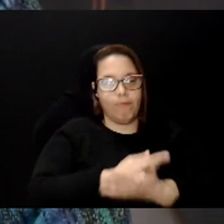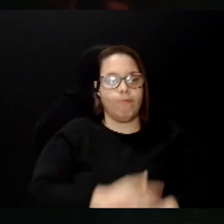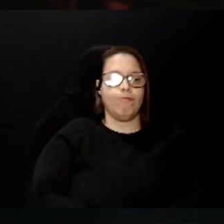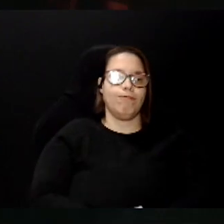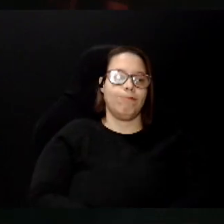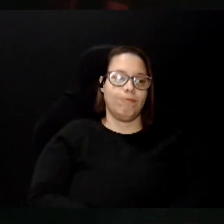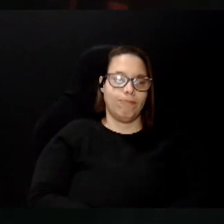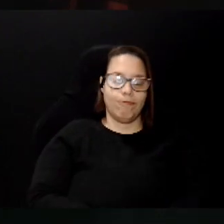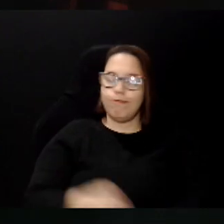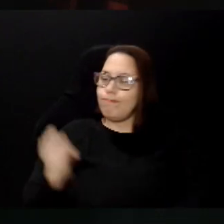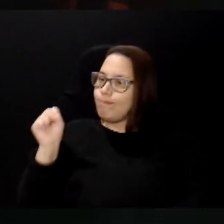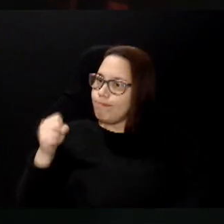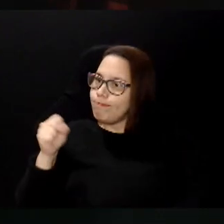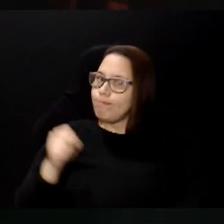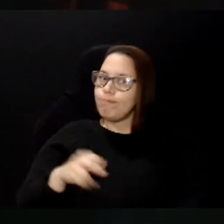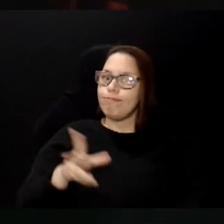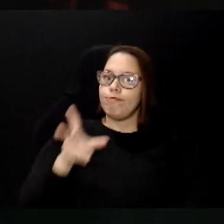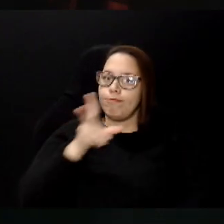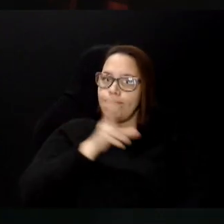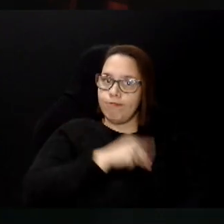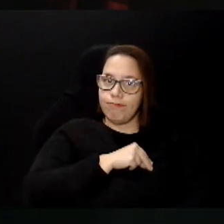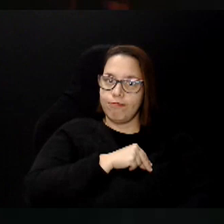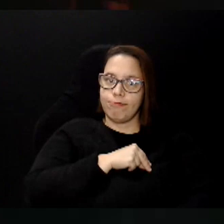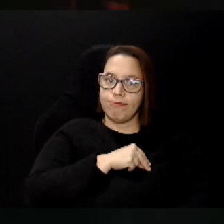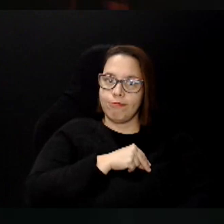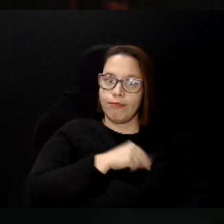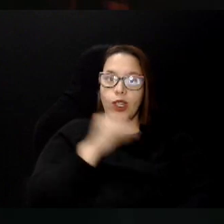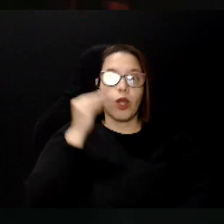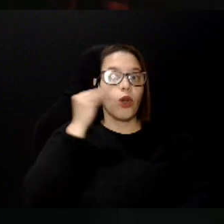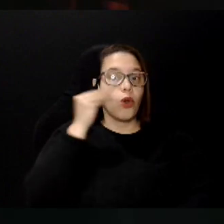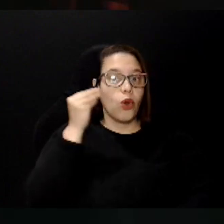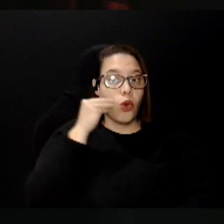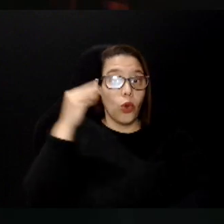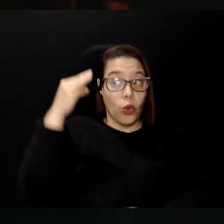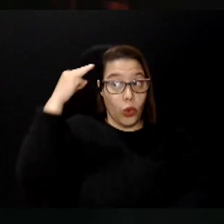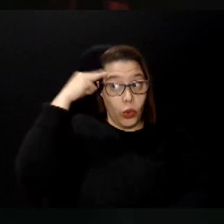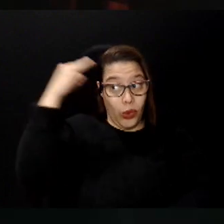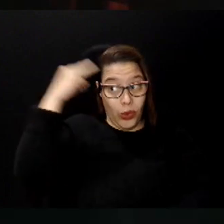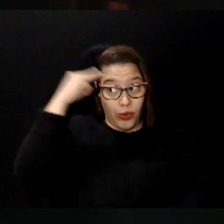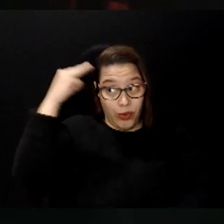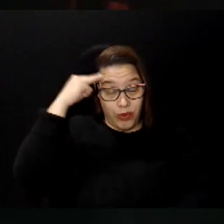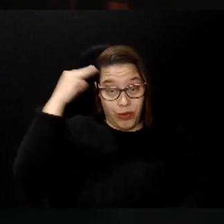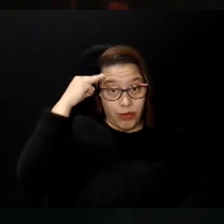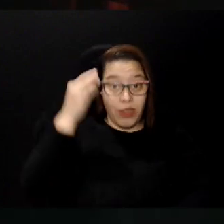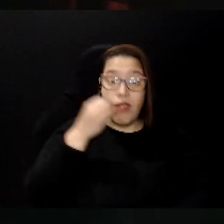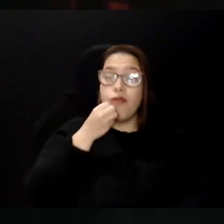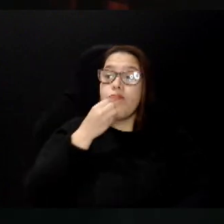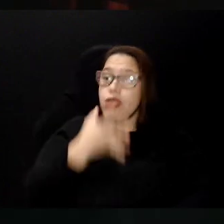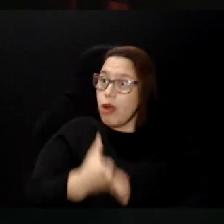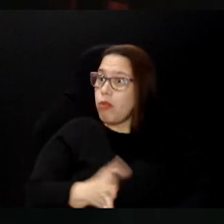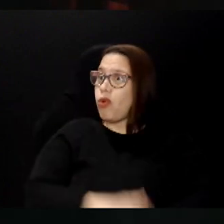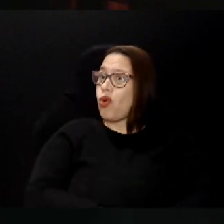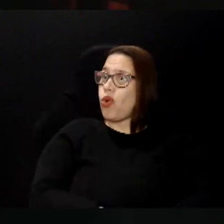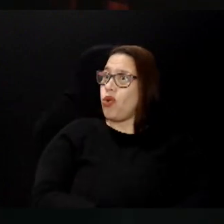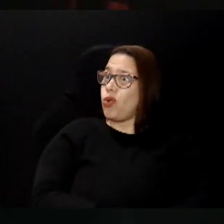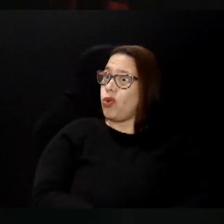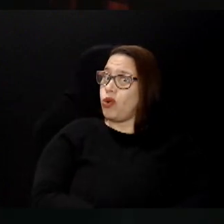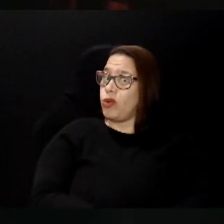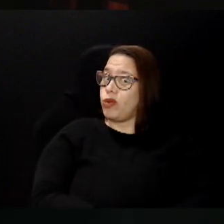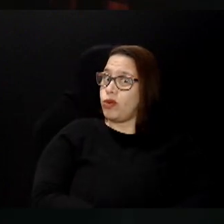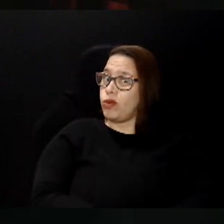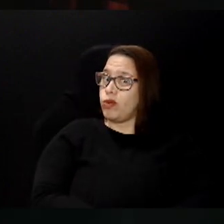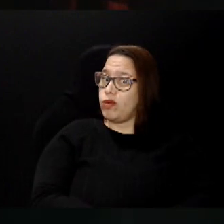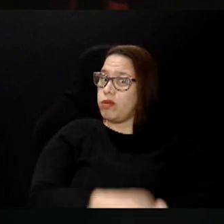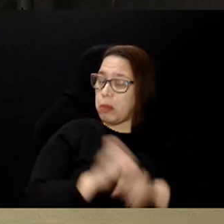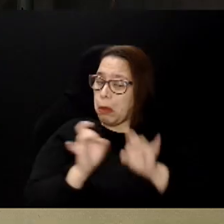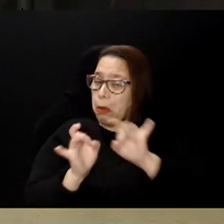Exatamente. Olha só, vamos testar a nossa memória, gente. Está funcionando ainda. A gente que está deixando ela de lado, não